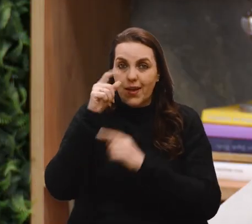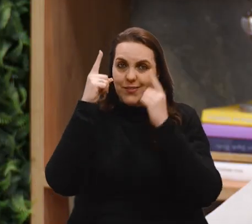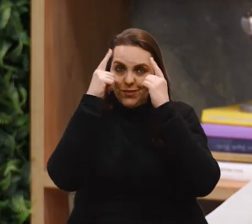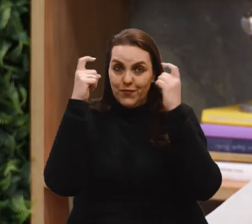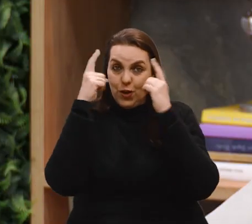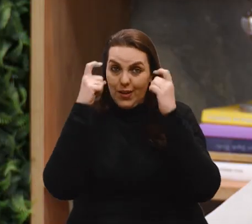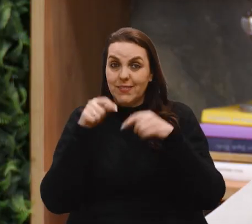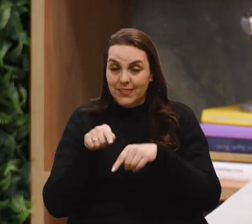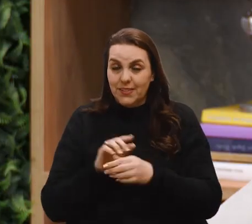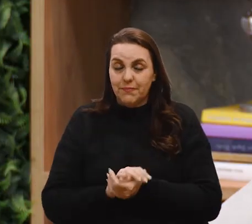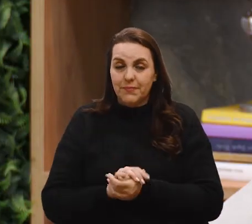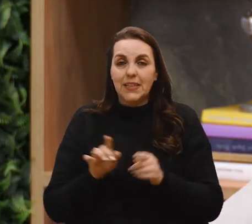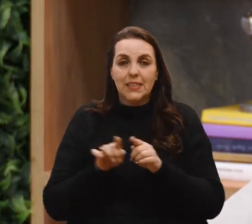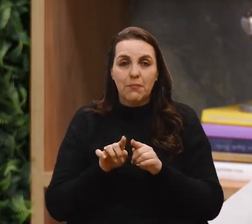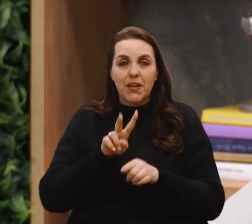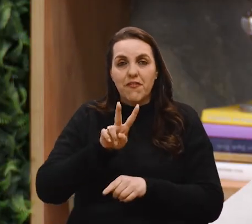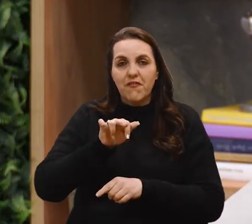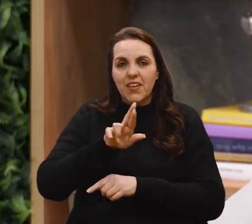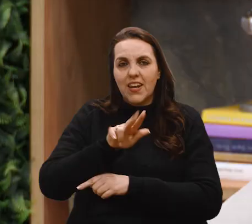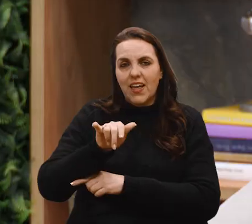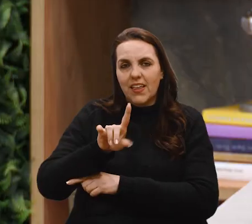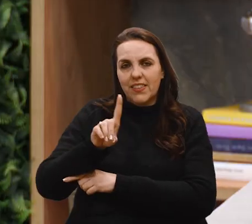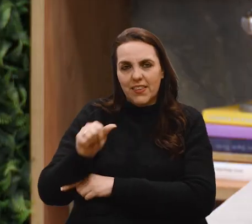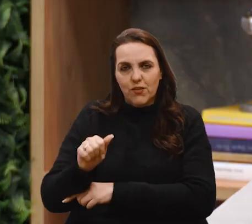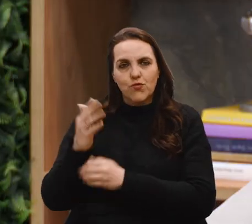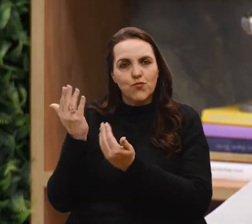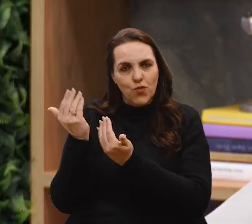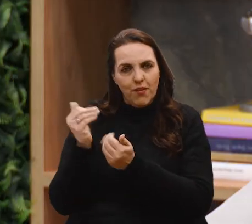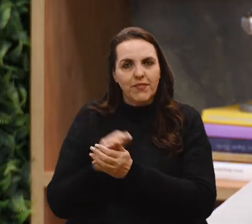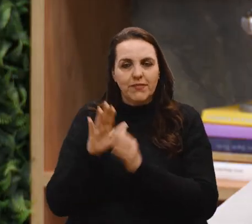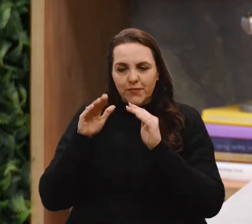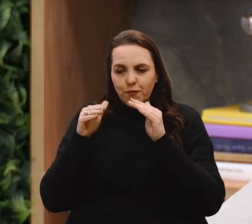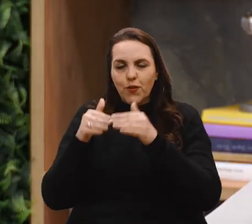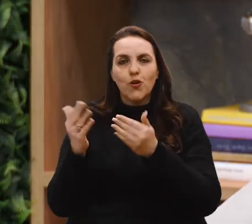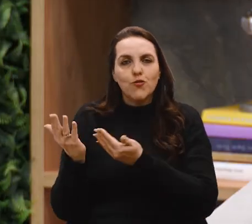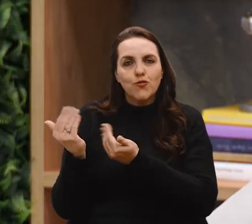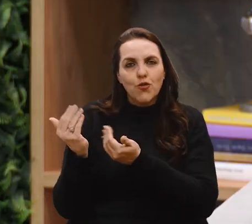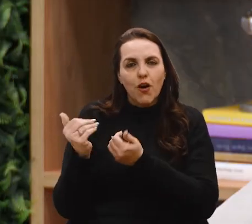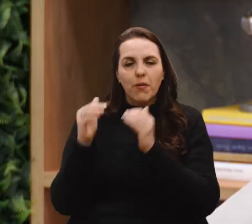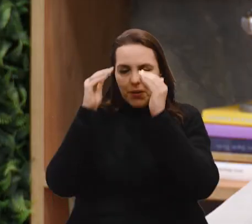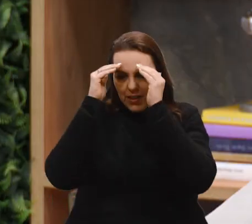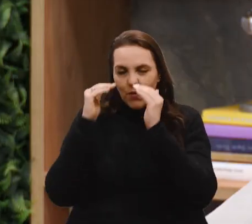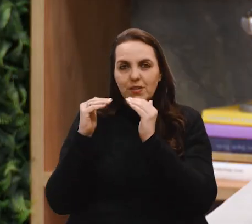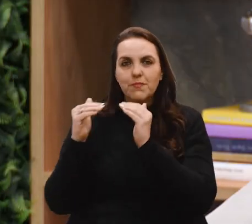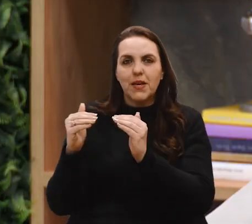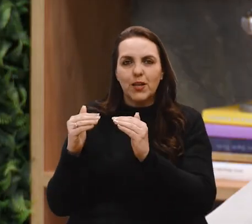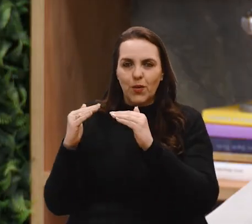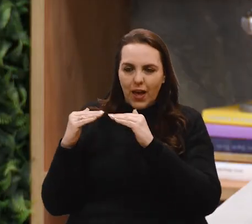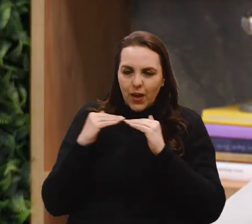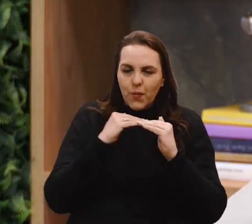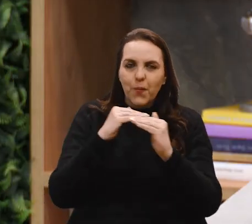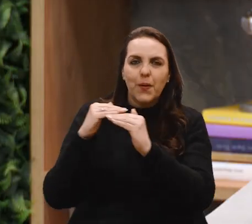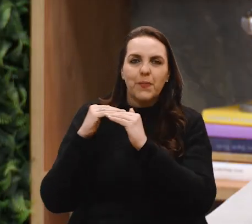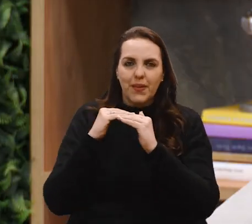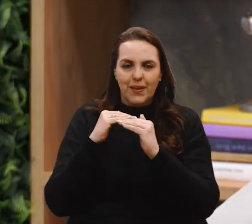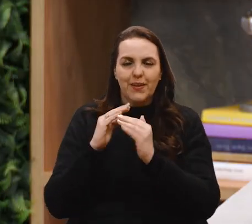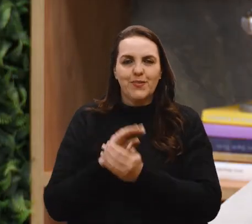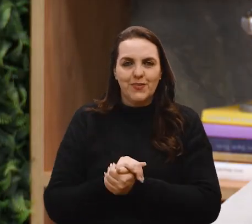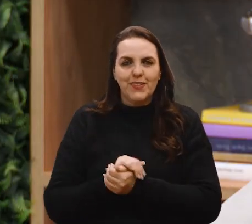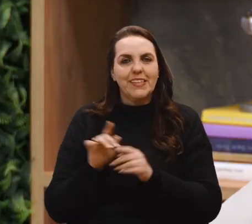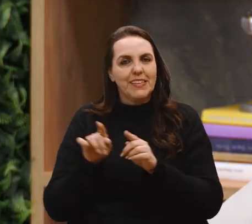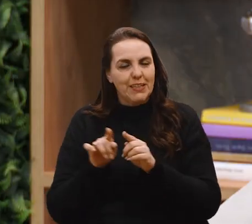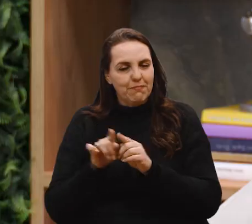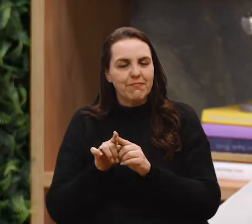violência, e a Virada Jovem, ela é voltada a jovens para promover o respeito, promover a igualdade, promover